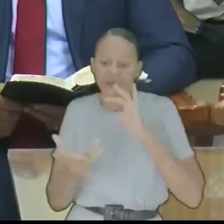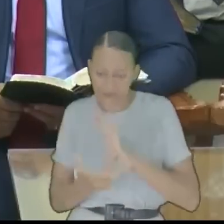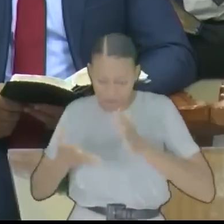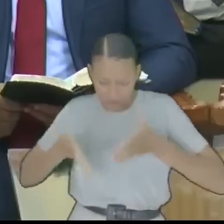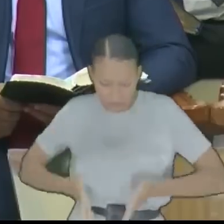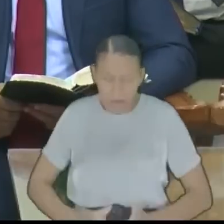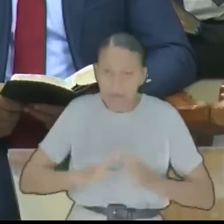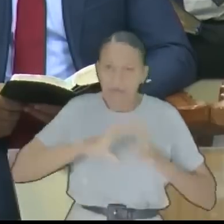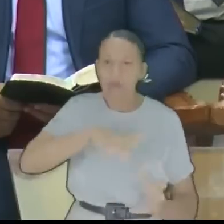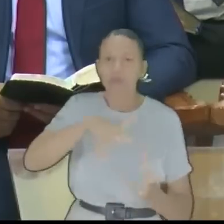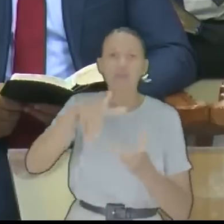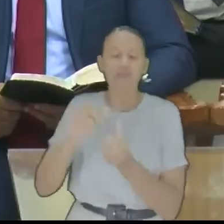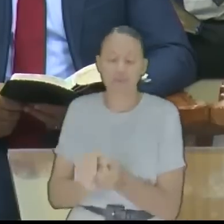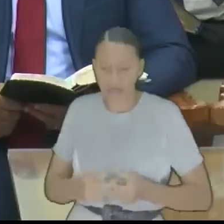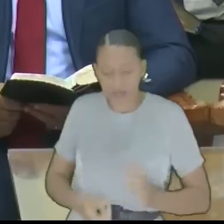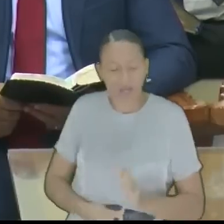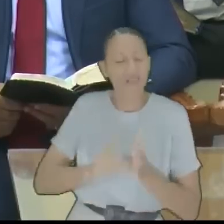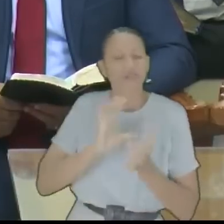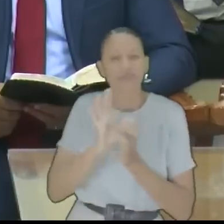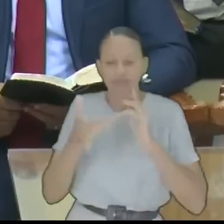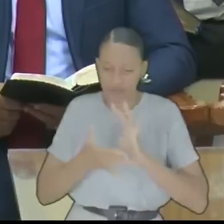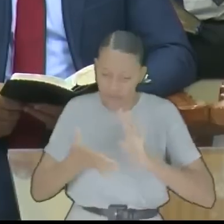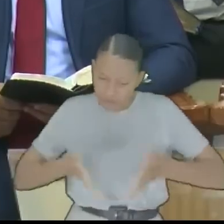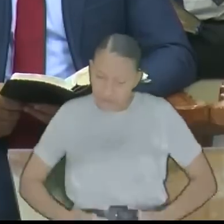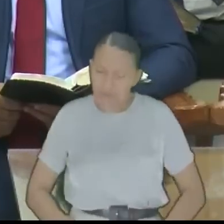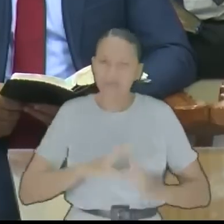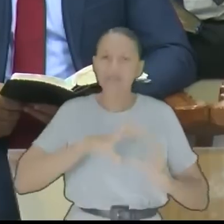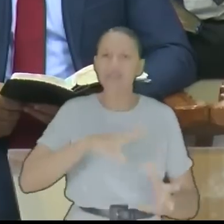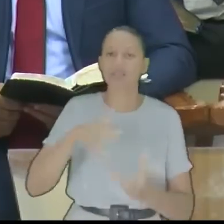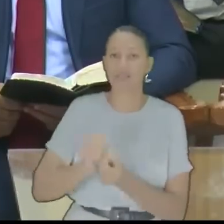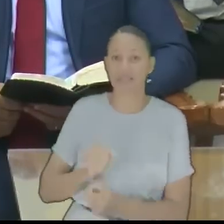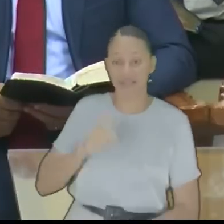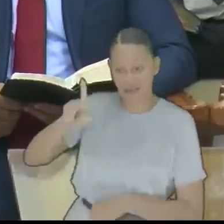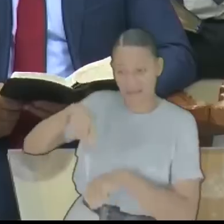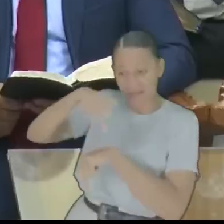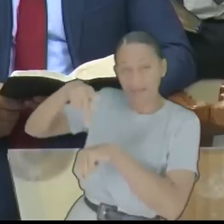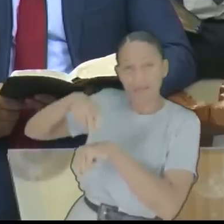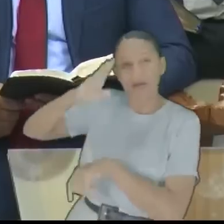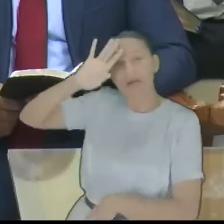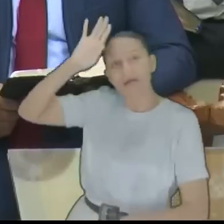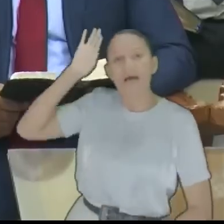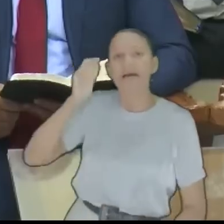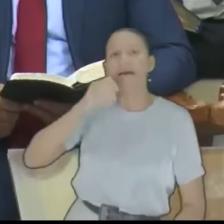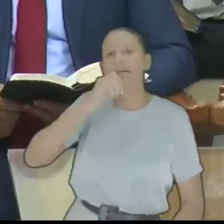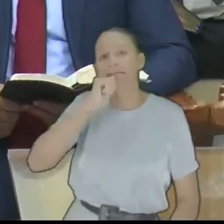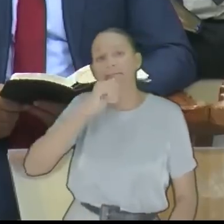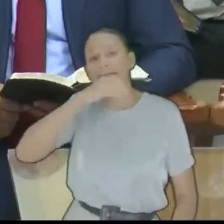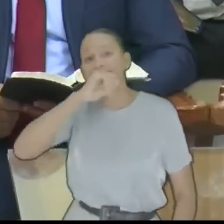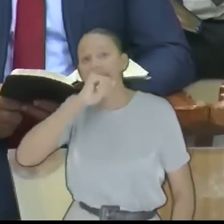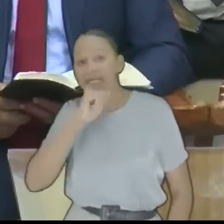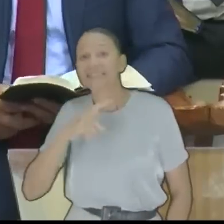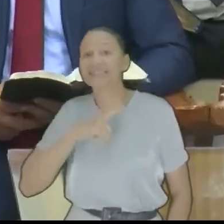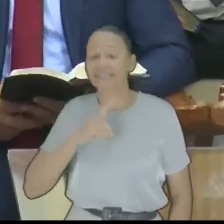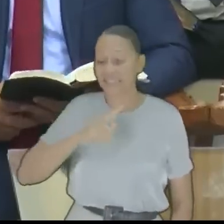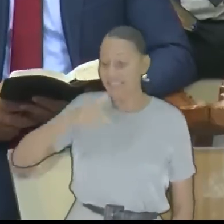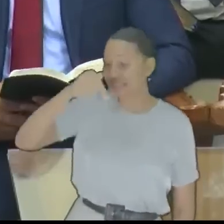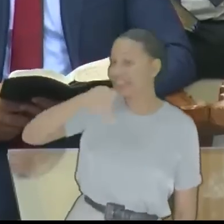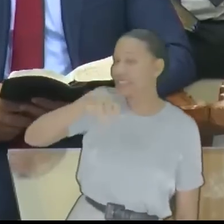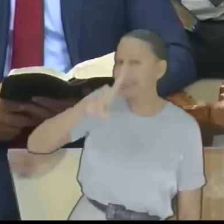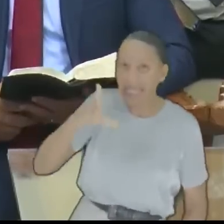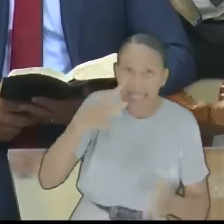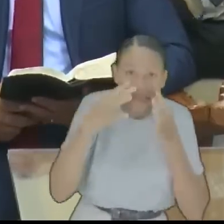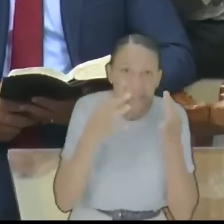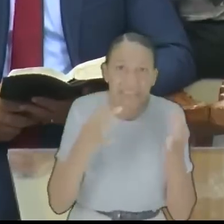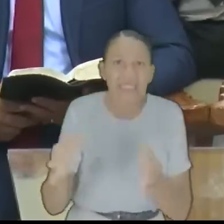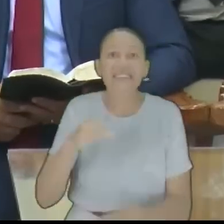terra, antes de Cristo vir à terra, lá em Roma, os pais tinham 7 dias, preste